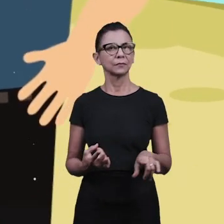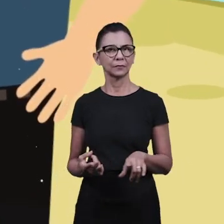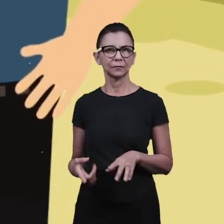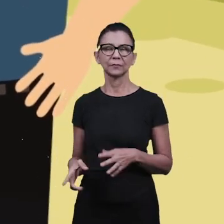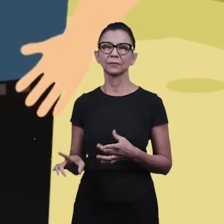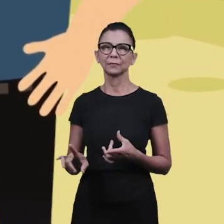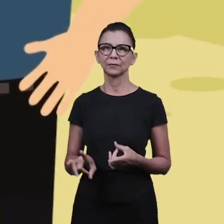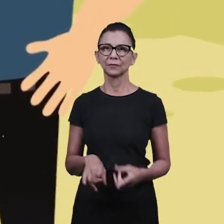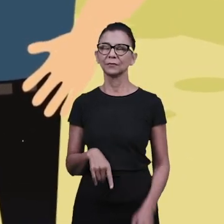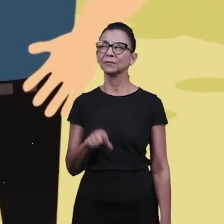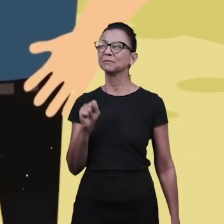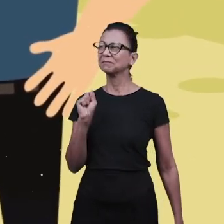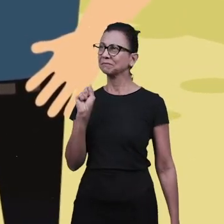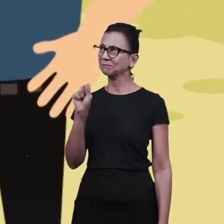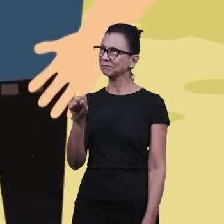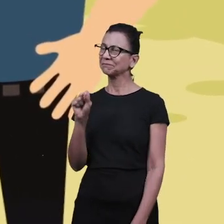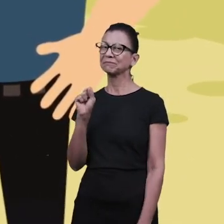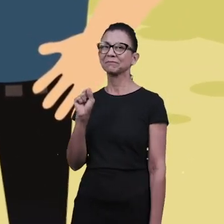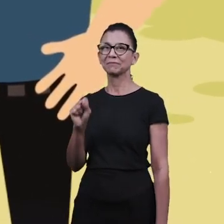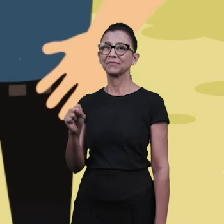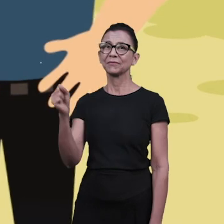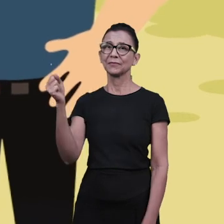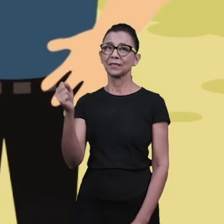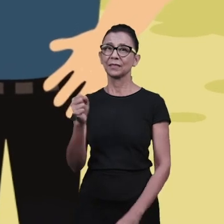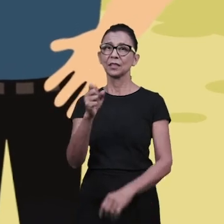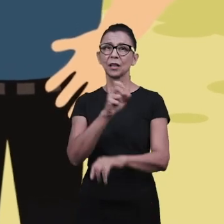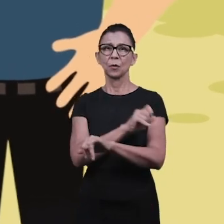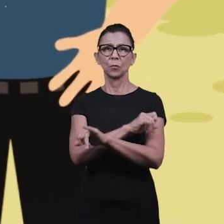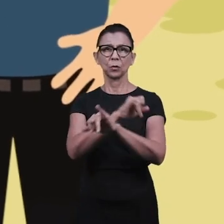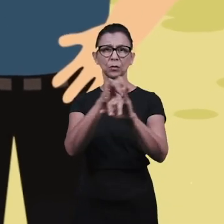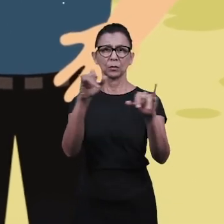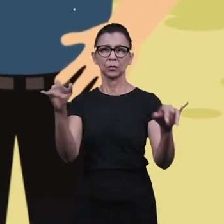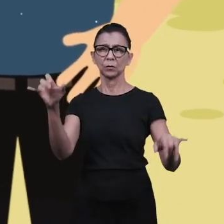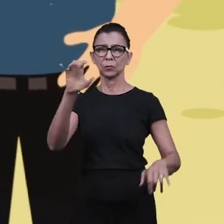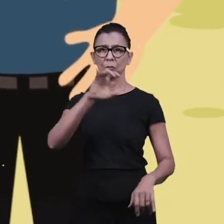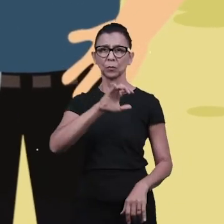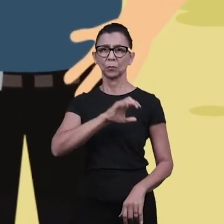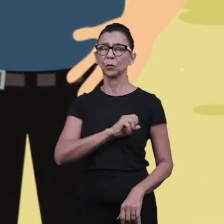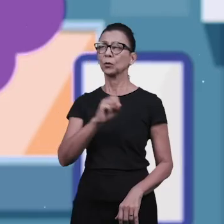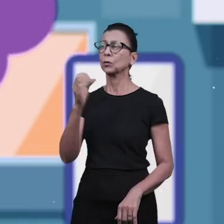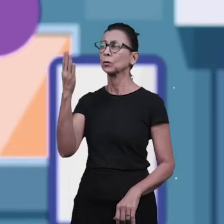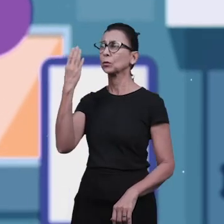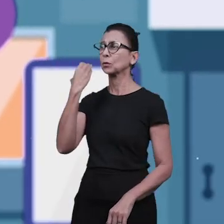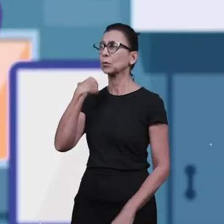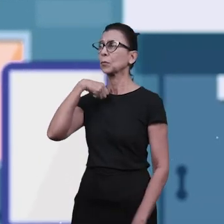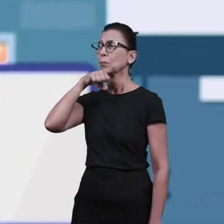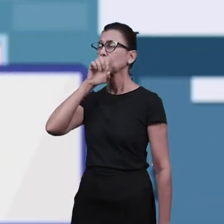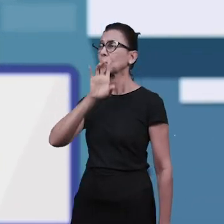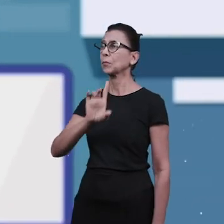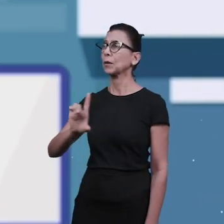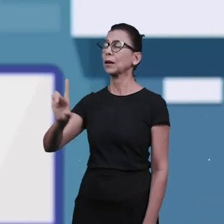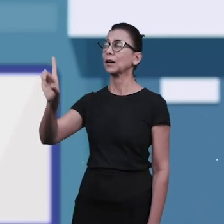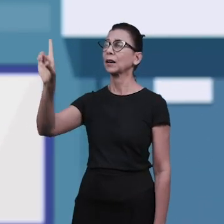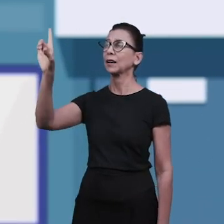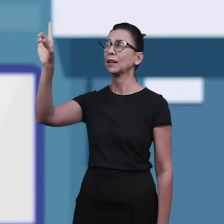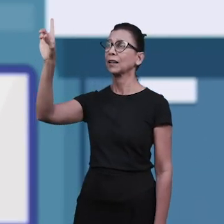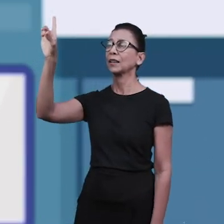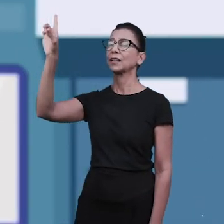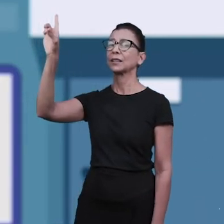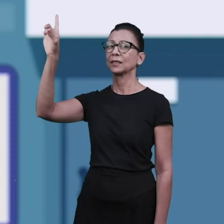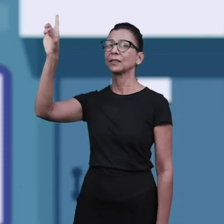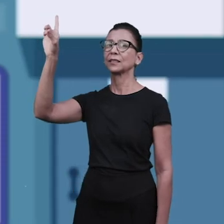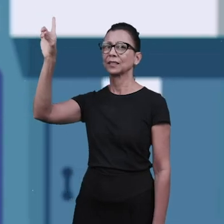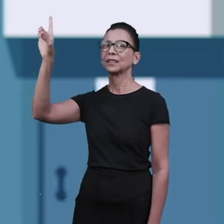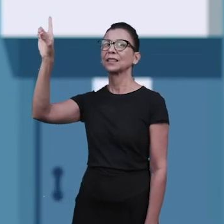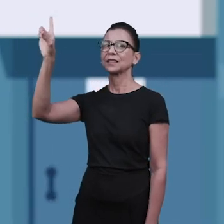Se eu falo do grande amor do Pai, grandes bênçãos